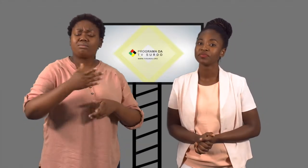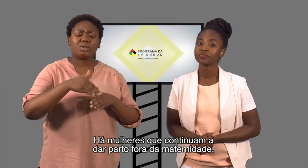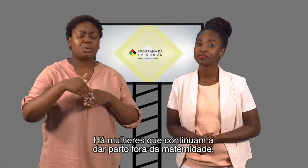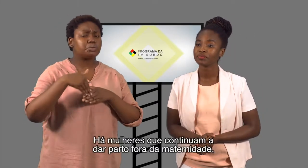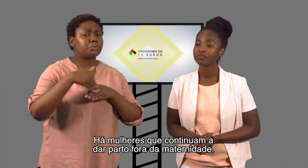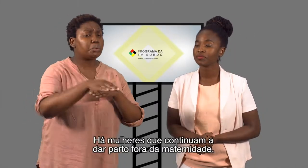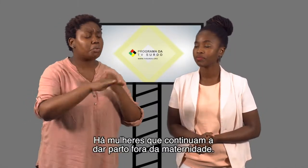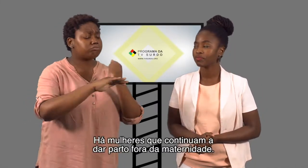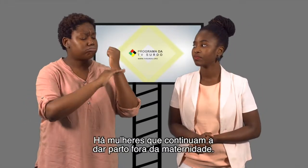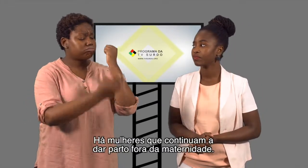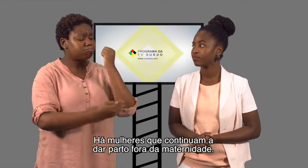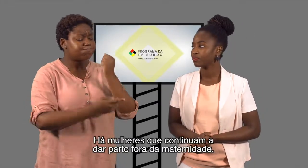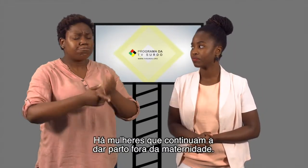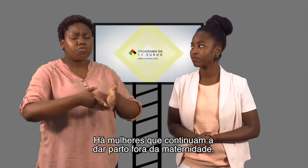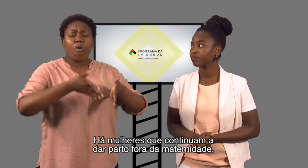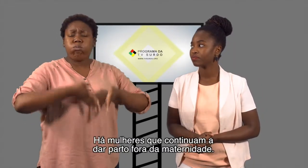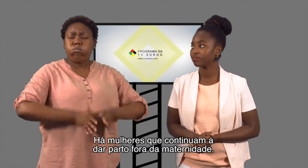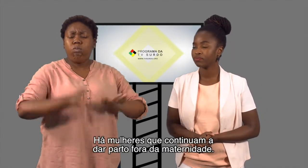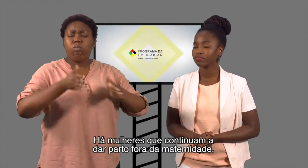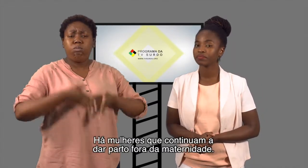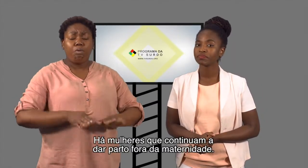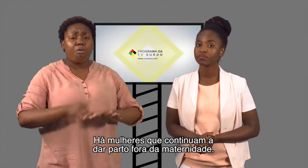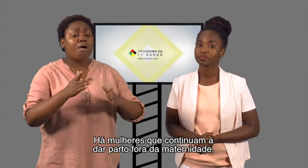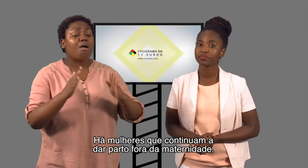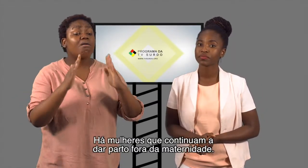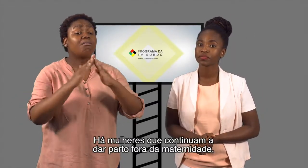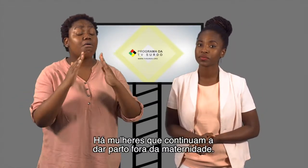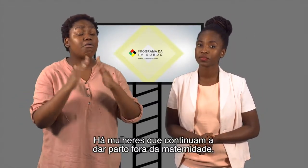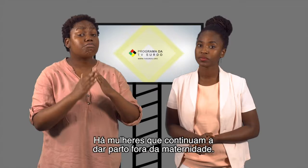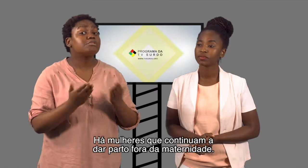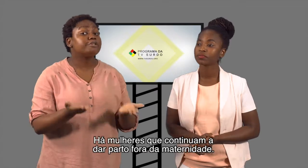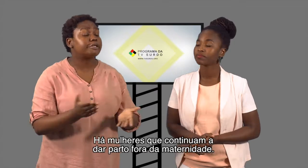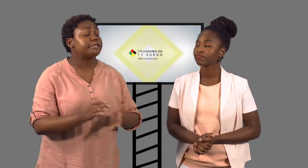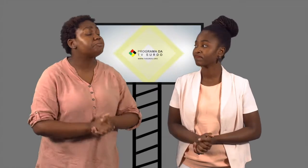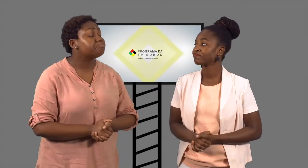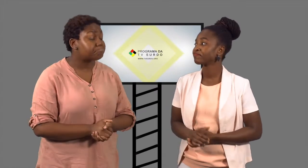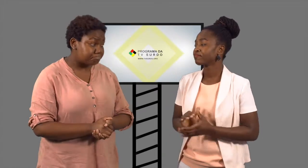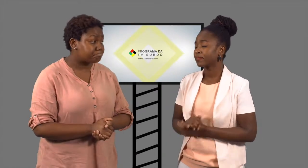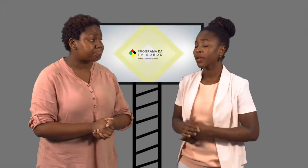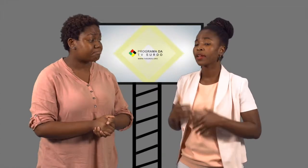Há mulheres que continuam a dar parto fora da maternidade.